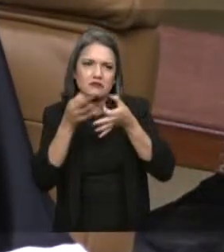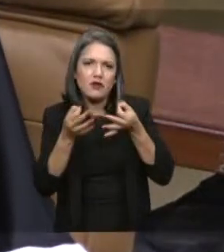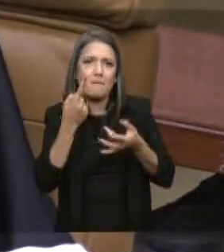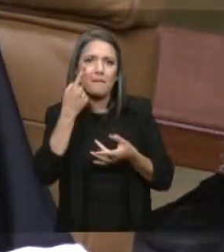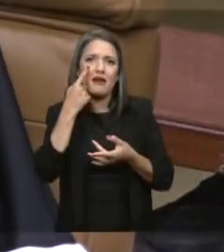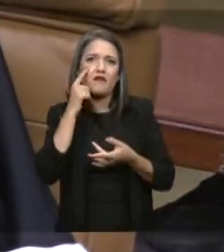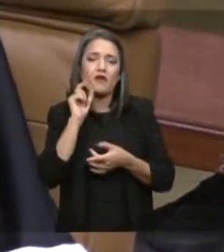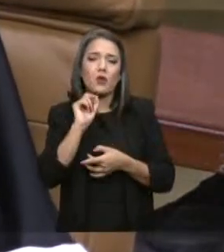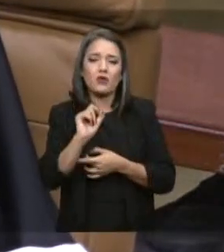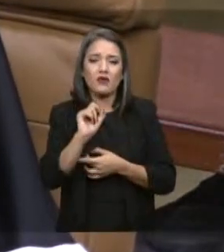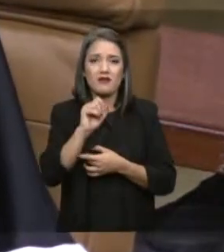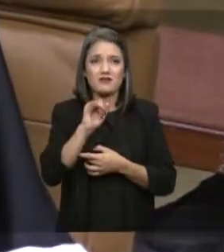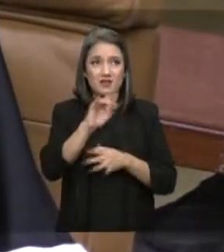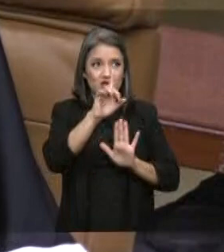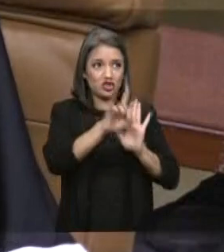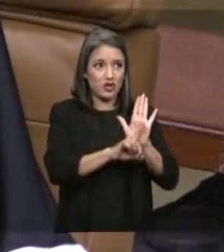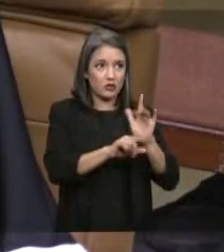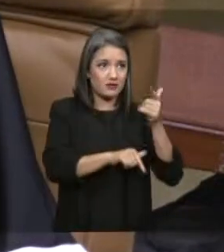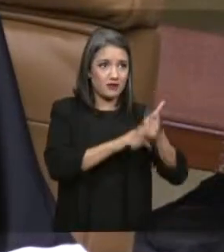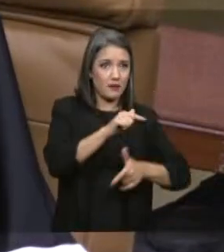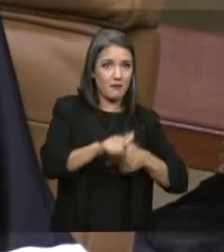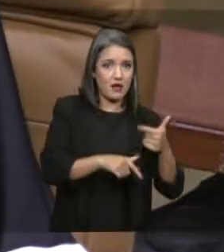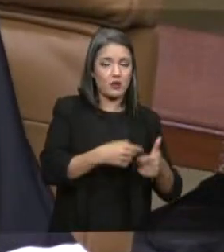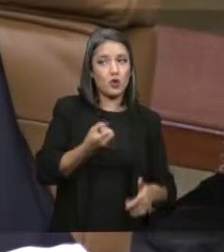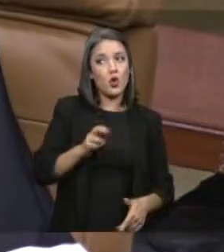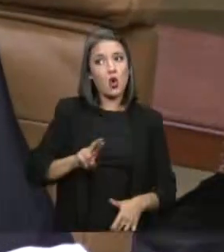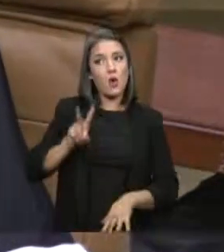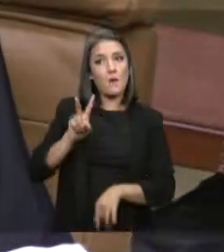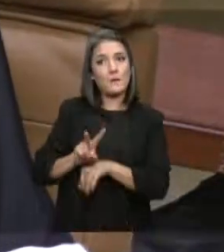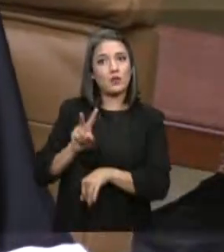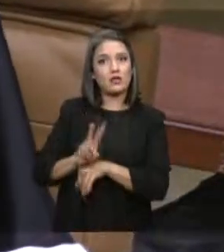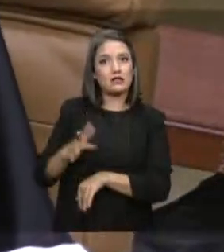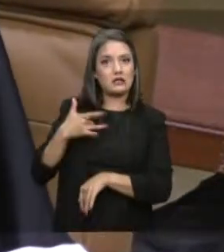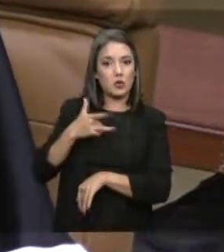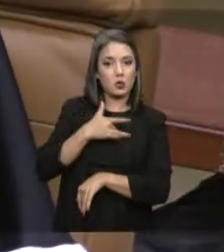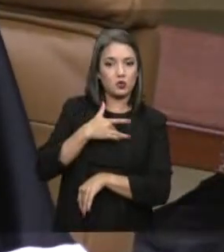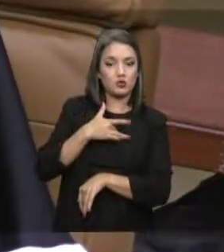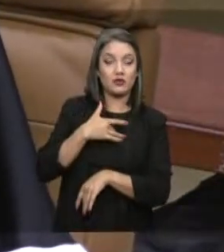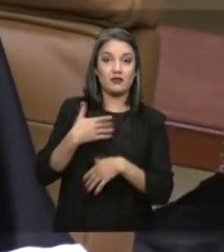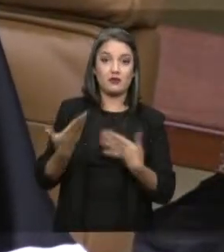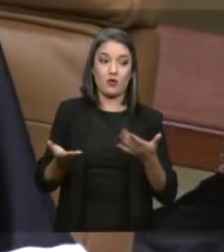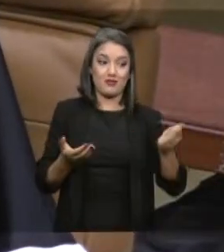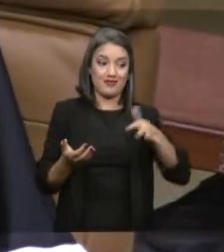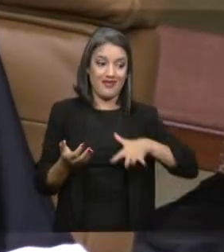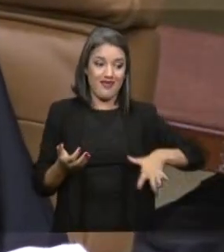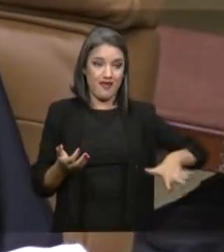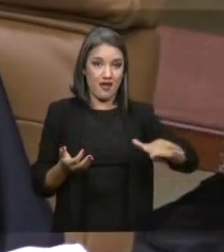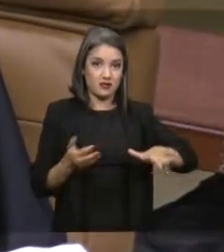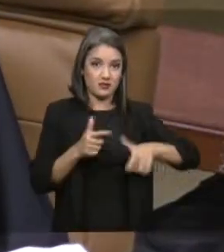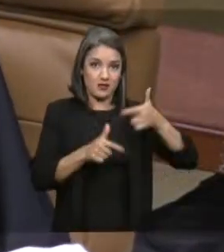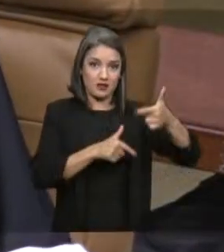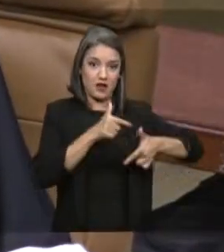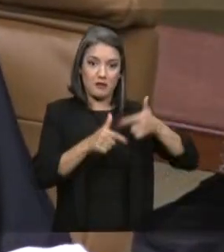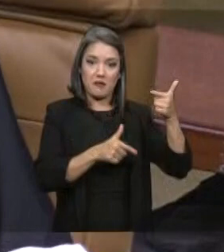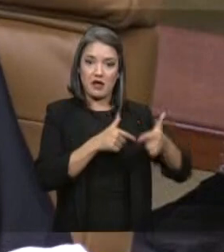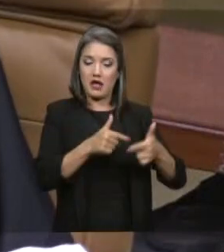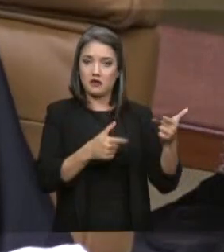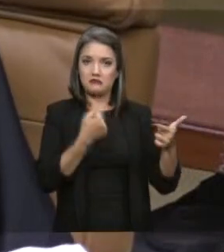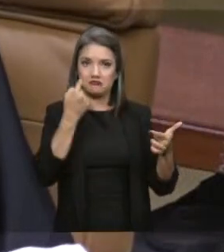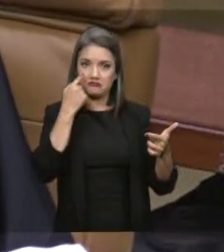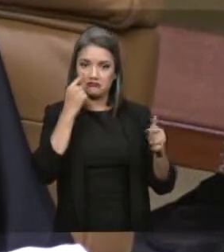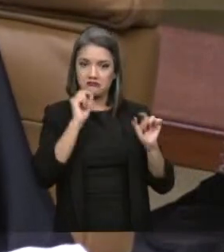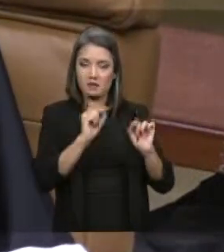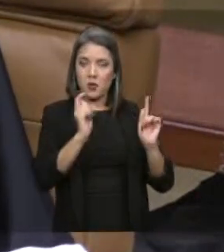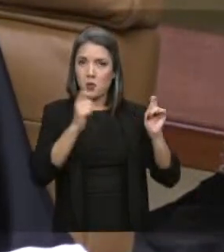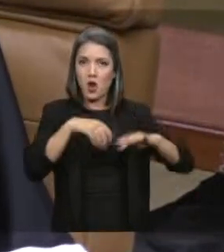estamos a tratar de direito trabalho direito e proteção à saúde no campo do Direito do Trabalho parece não haver